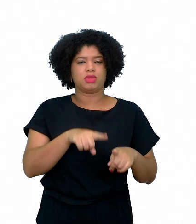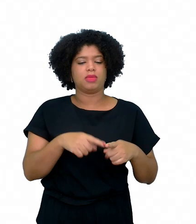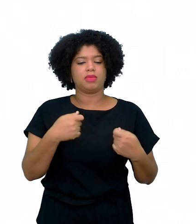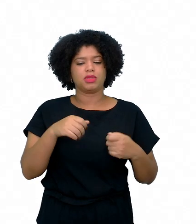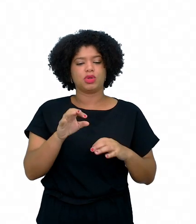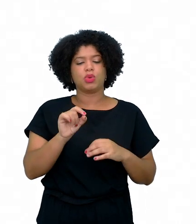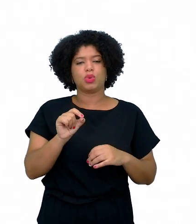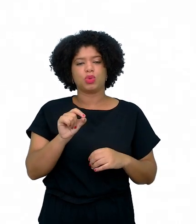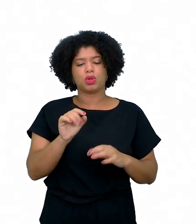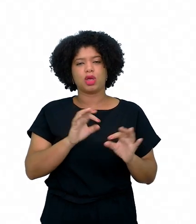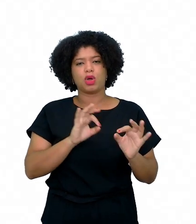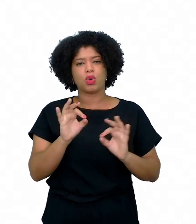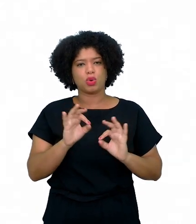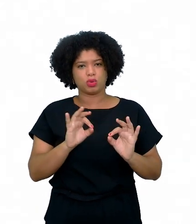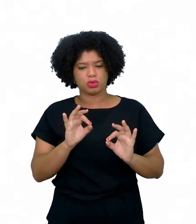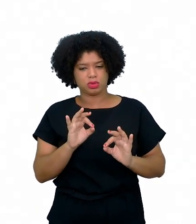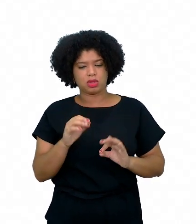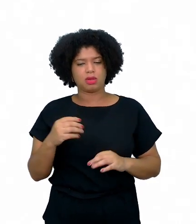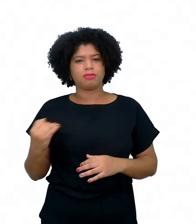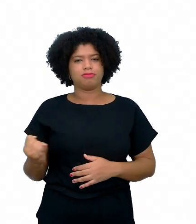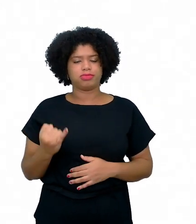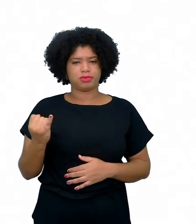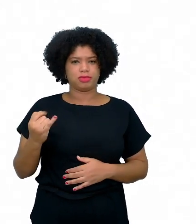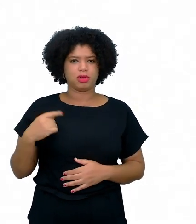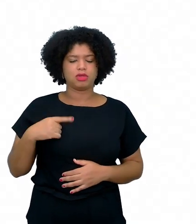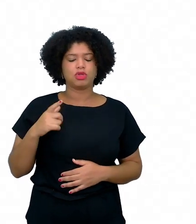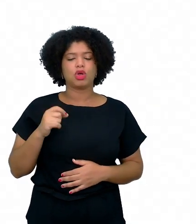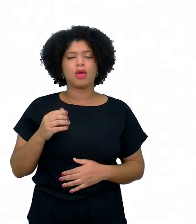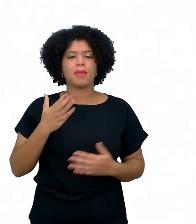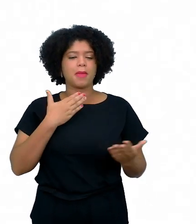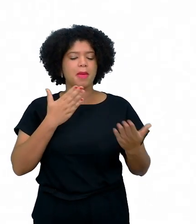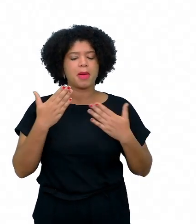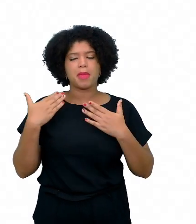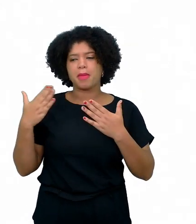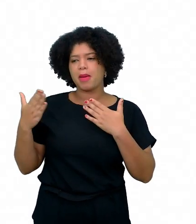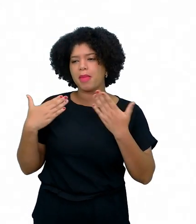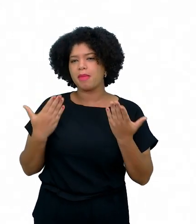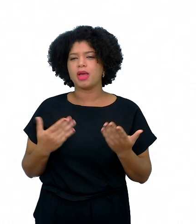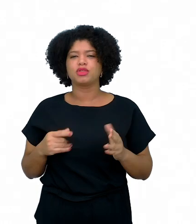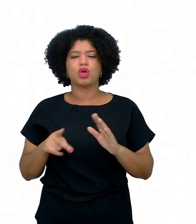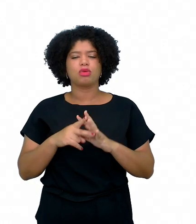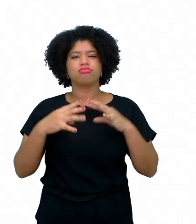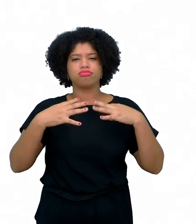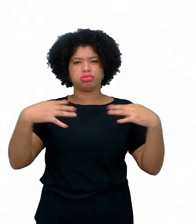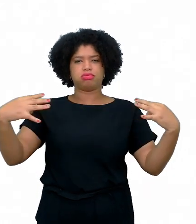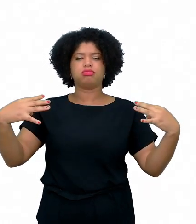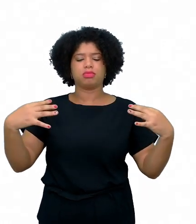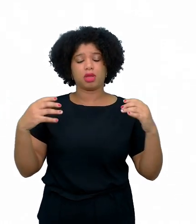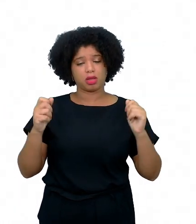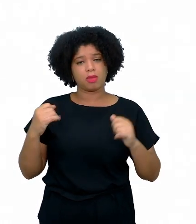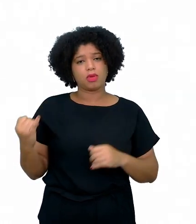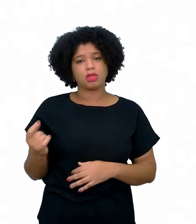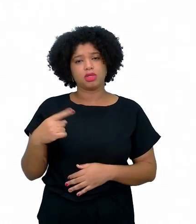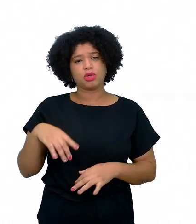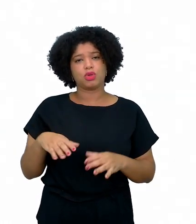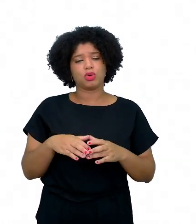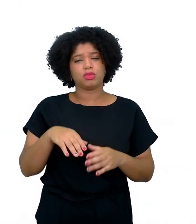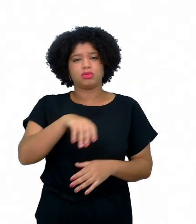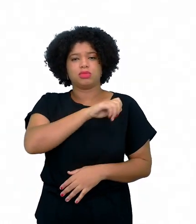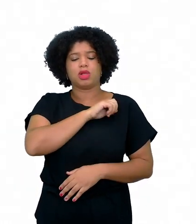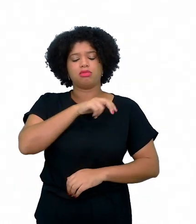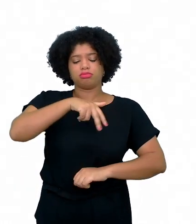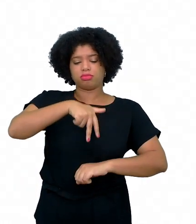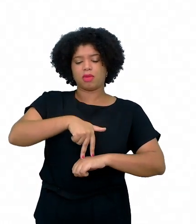se organizar, né? A gente organiza uma roda de conversa, uma plenária, vamos dar voz aos estudantes,